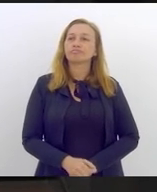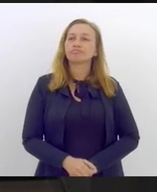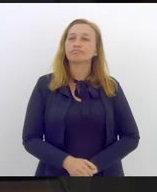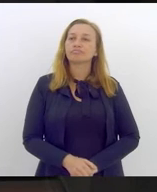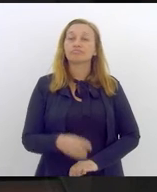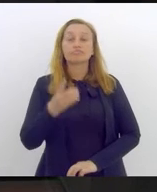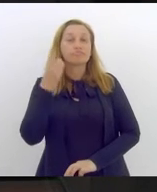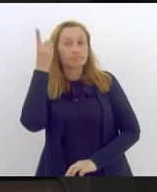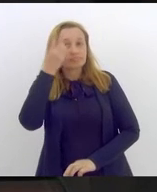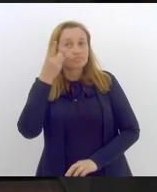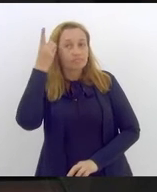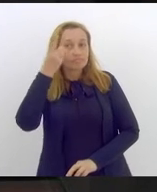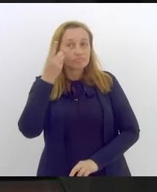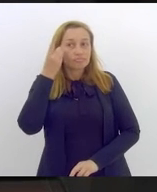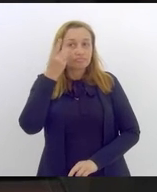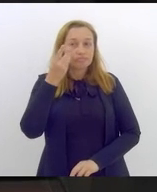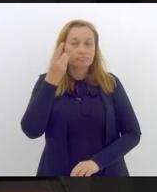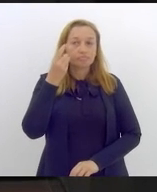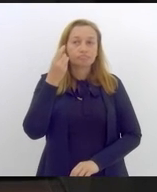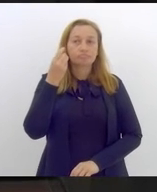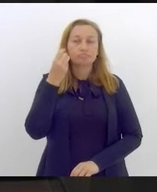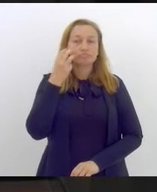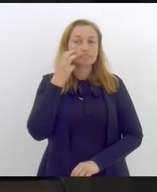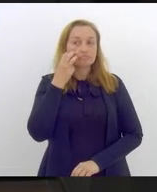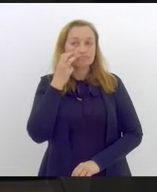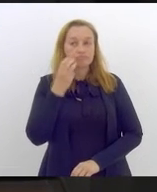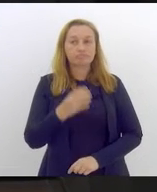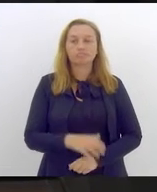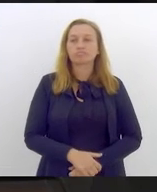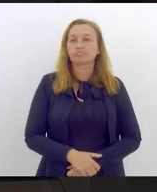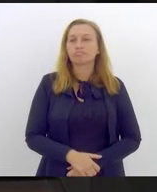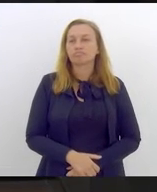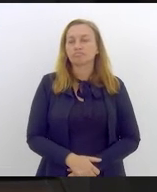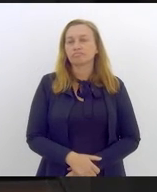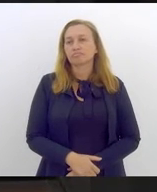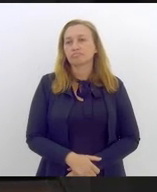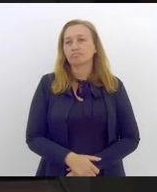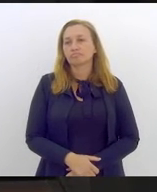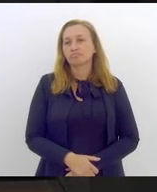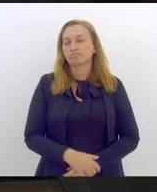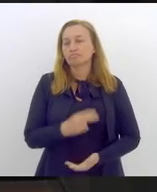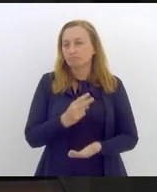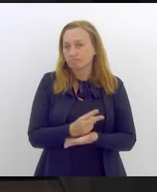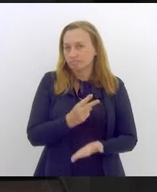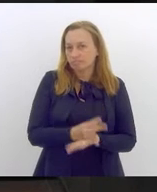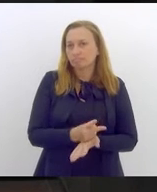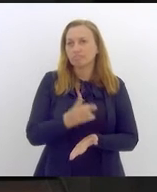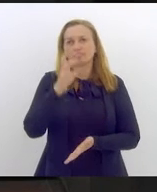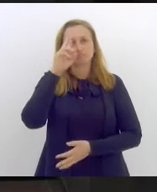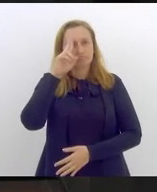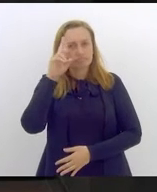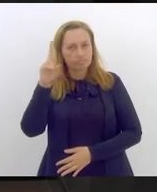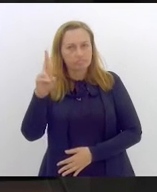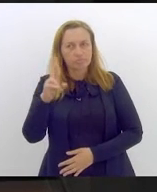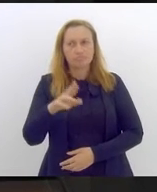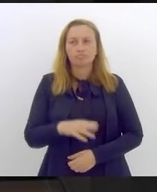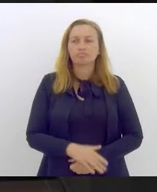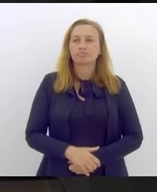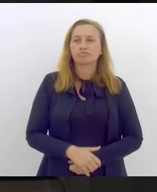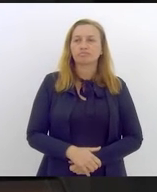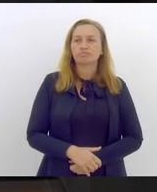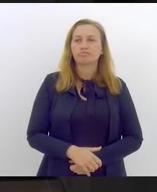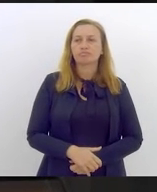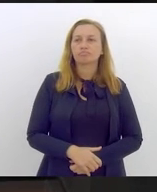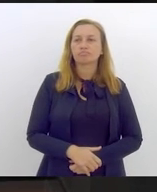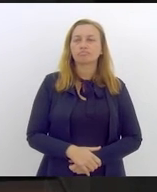Deputado waldeck Carneiro apesar do Senhor tem